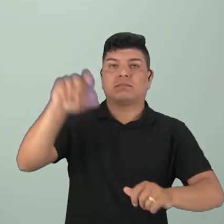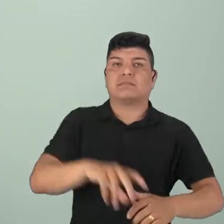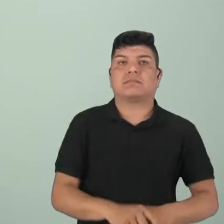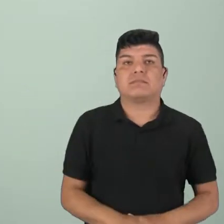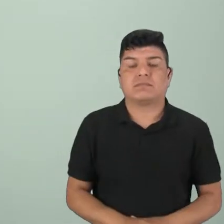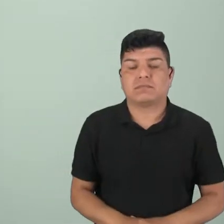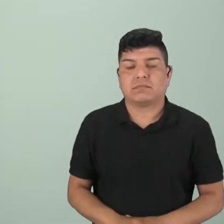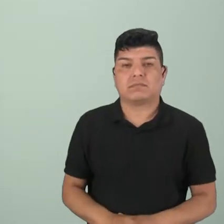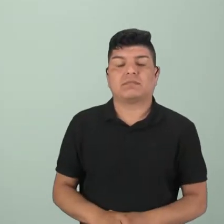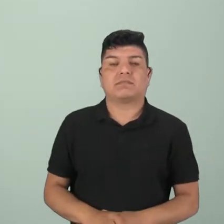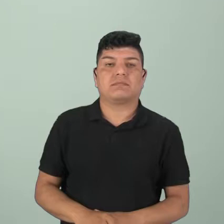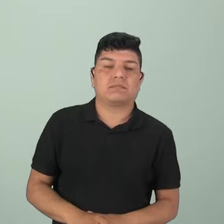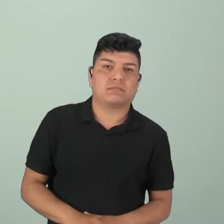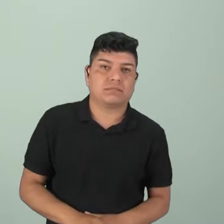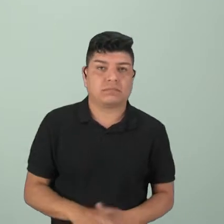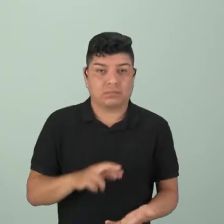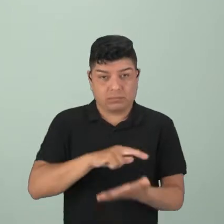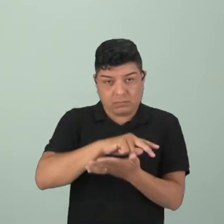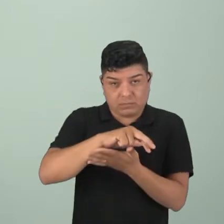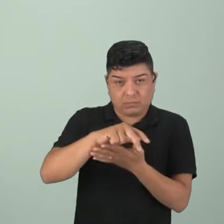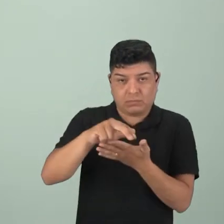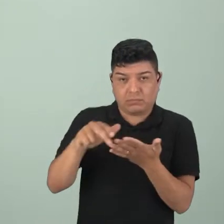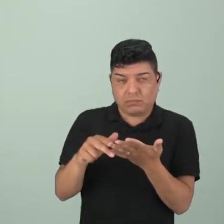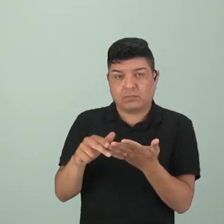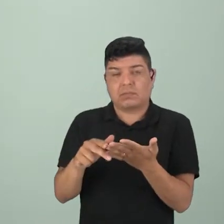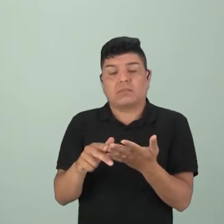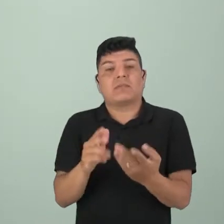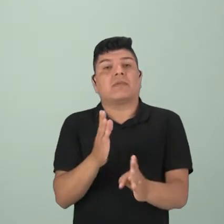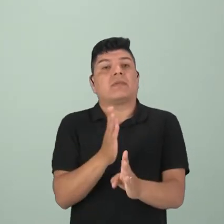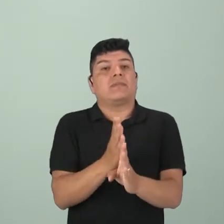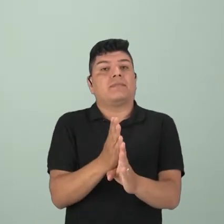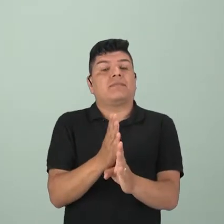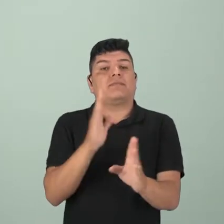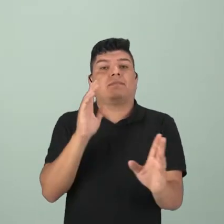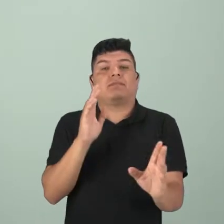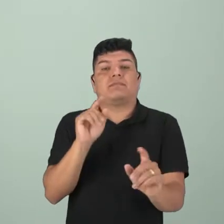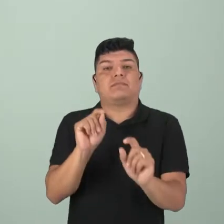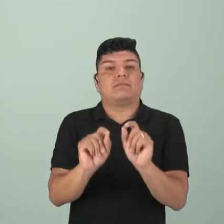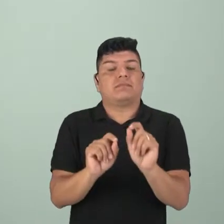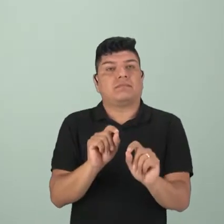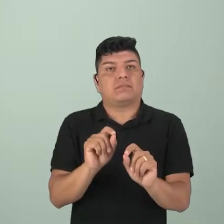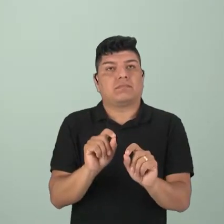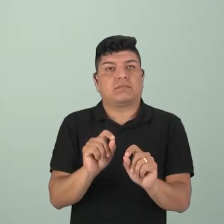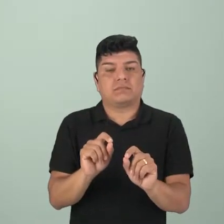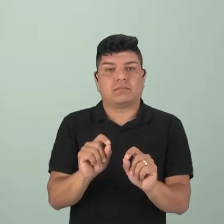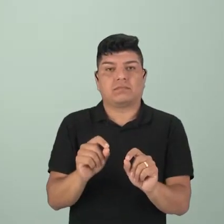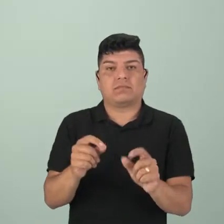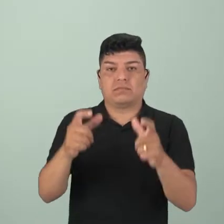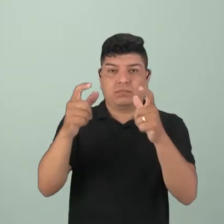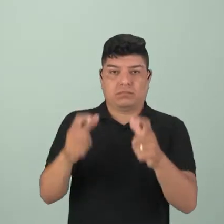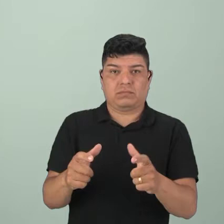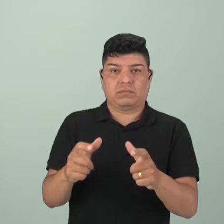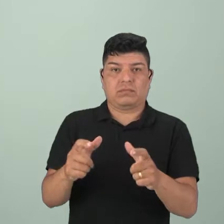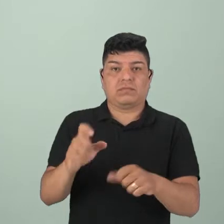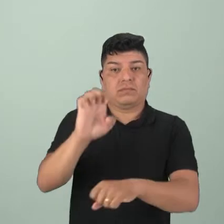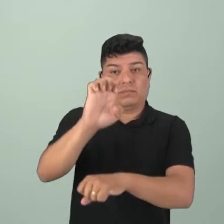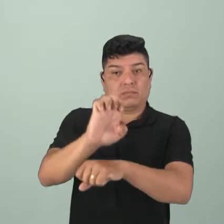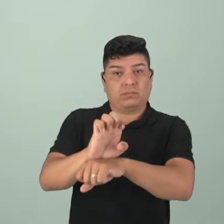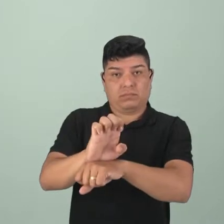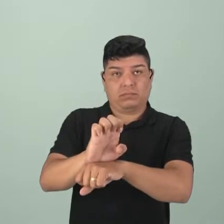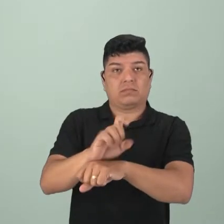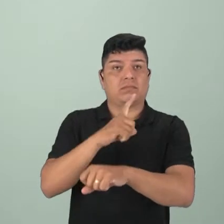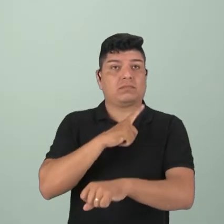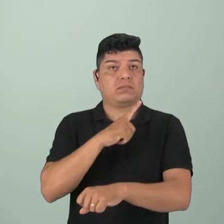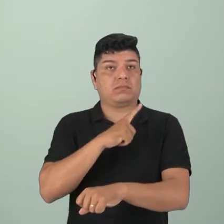E aí, pessoal, essa diversidade se dá justamente por isso, por na nossa região, no nosso estado,